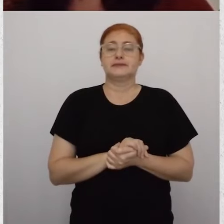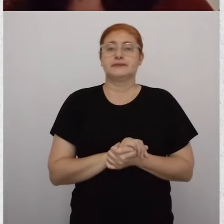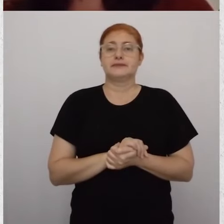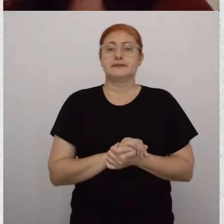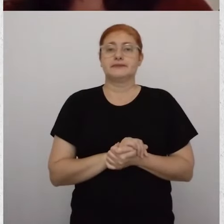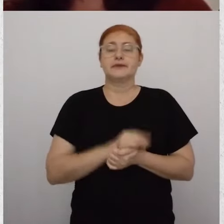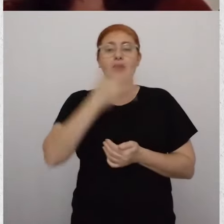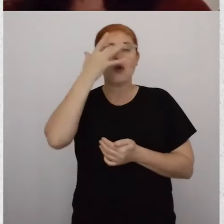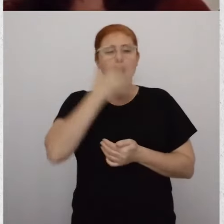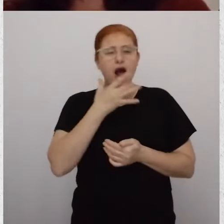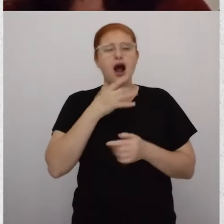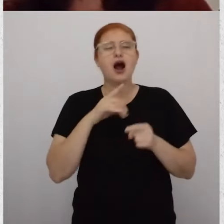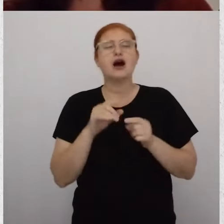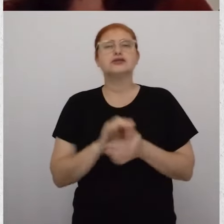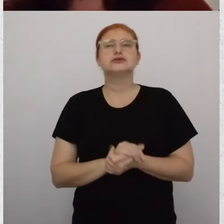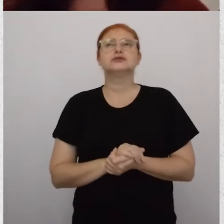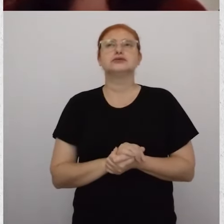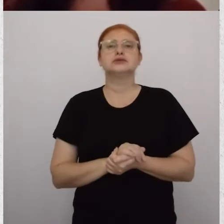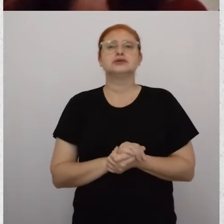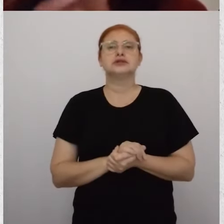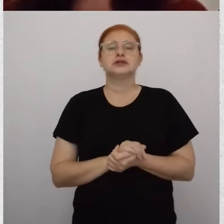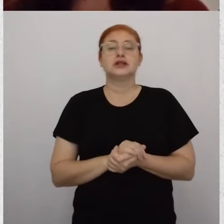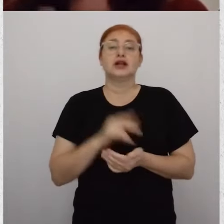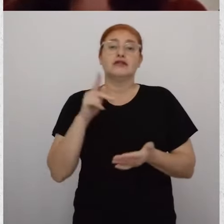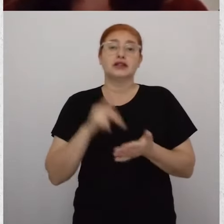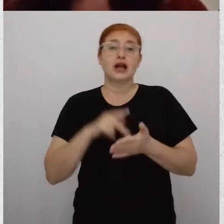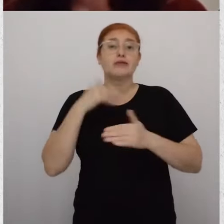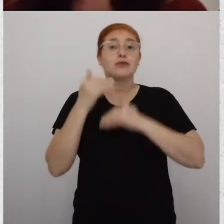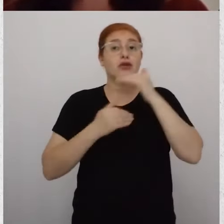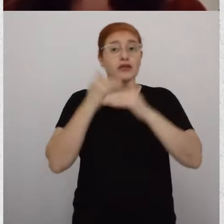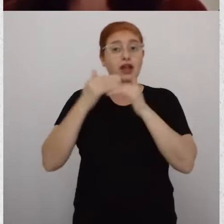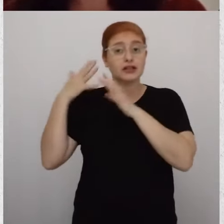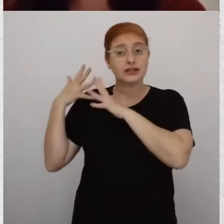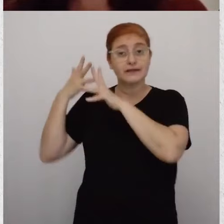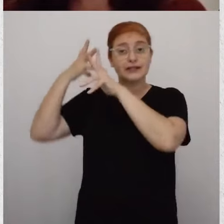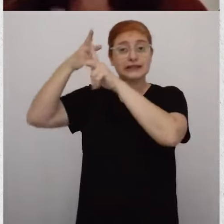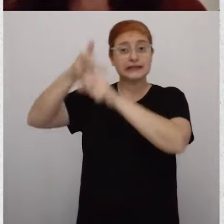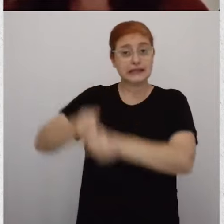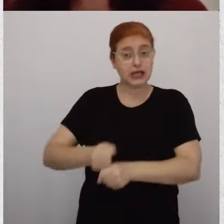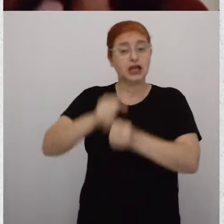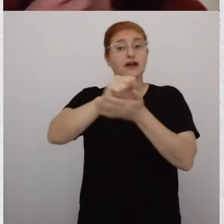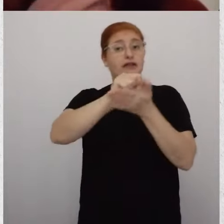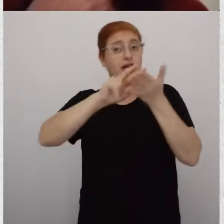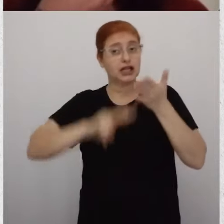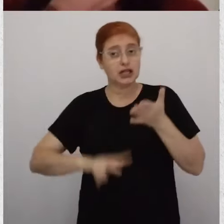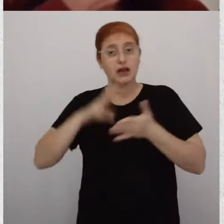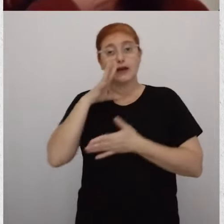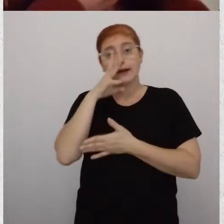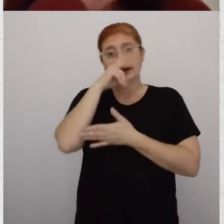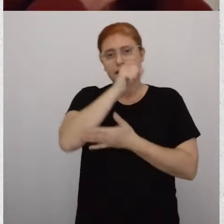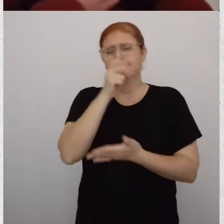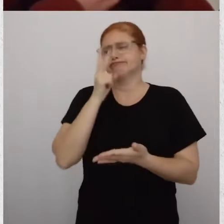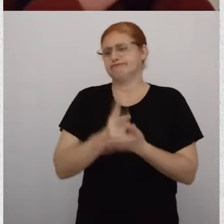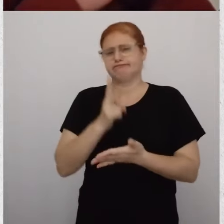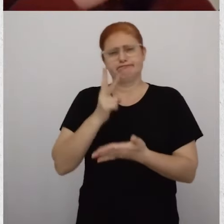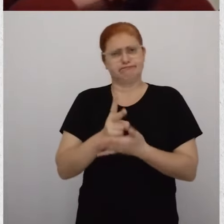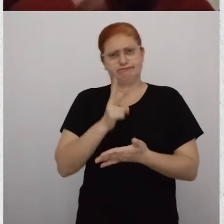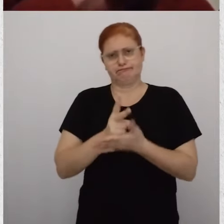E eu acho que no fundo, um processo de revisão e de reavaliação crítica permanente, assim.